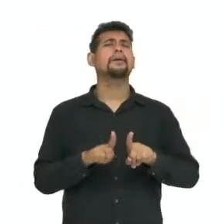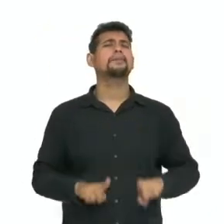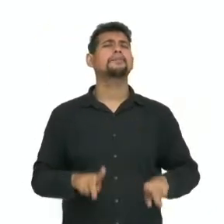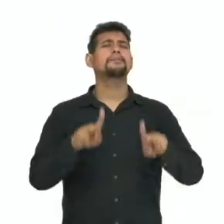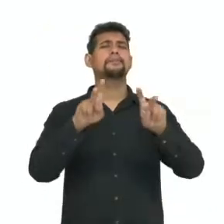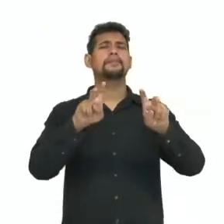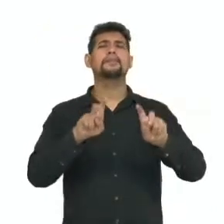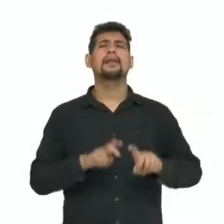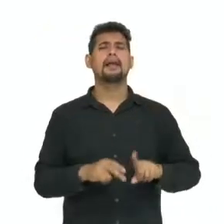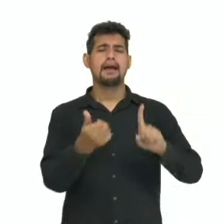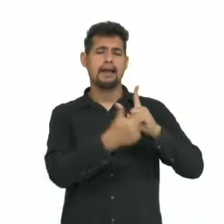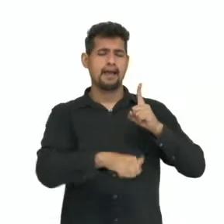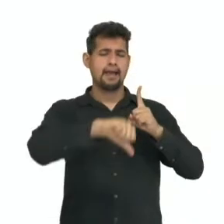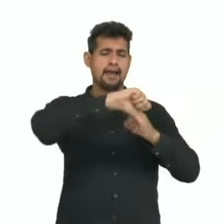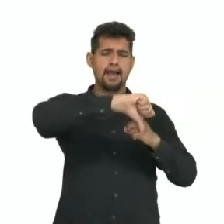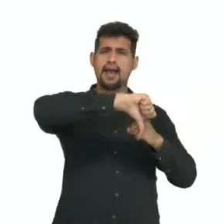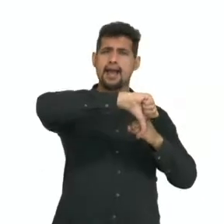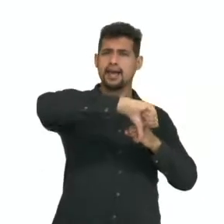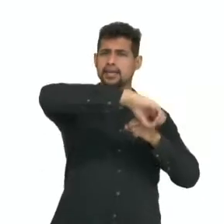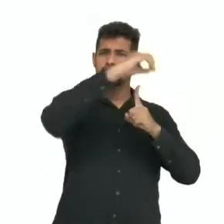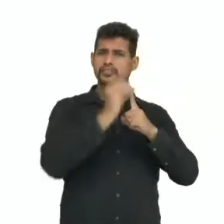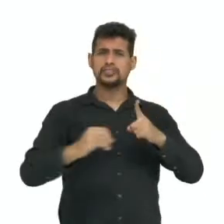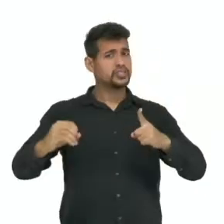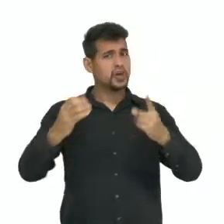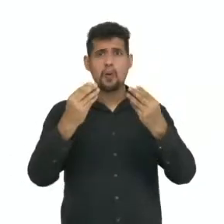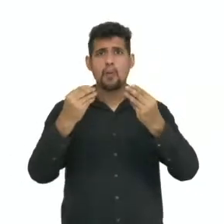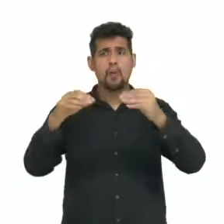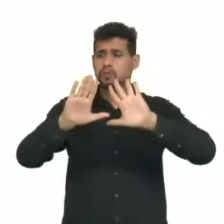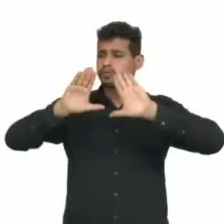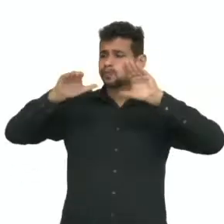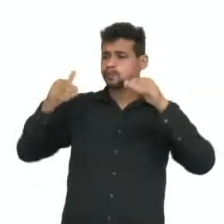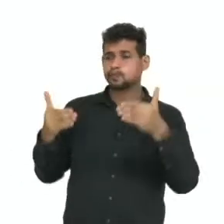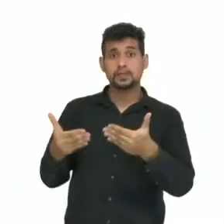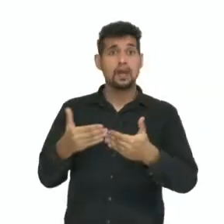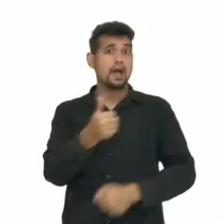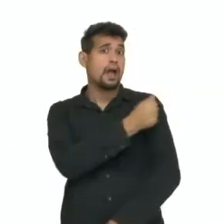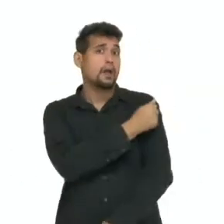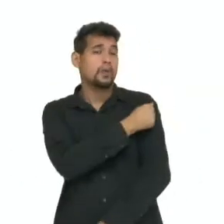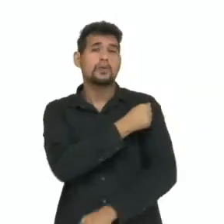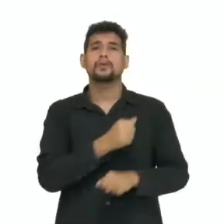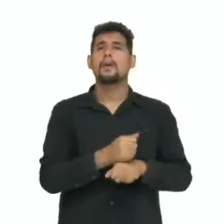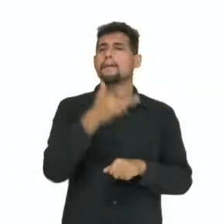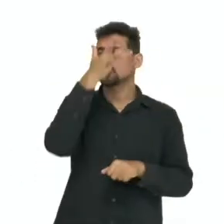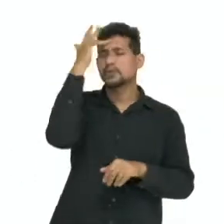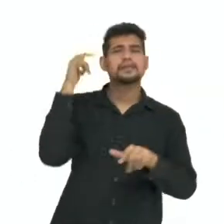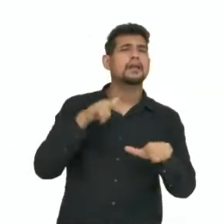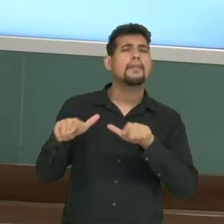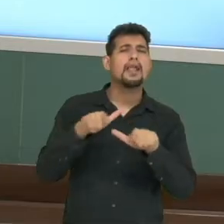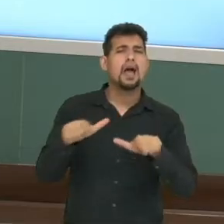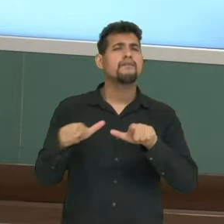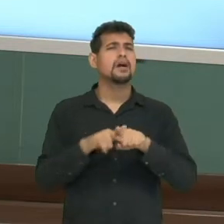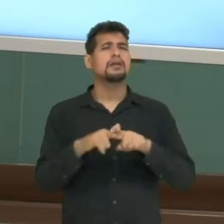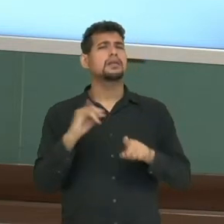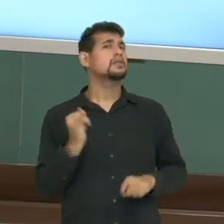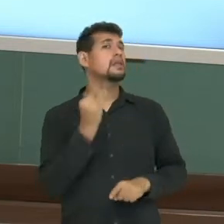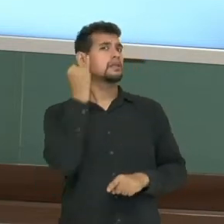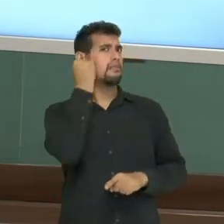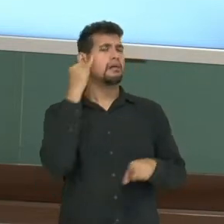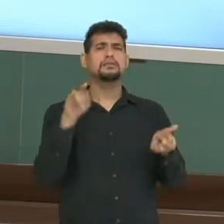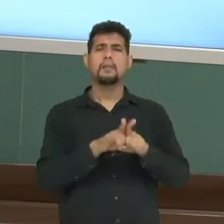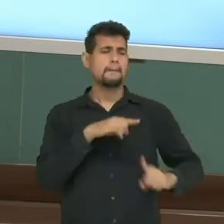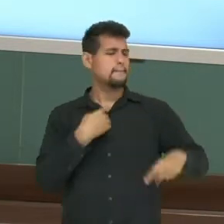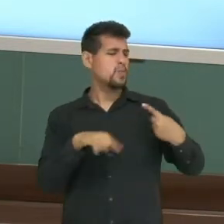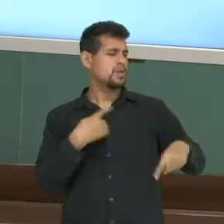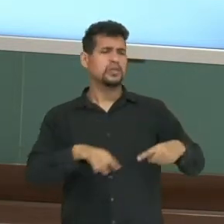um movimento que reuniu milhares de pessoas, entre eles estudantes, operários, intelectuais, políticos de